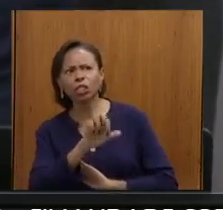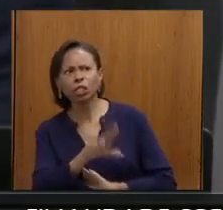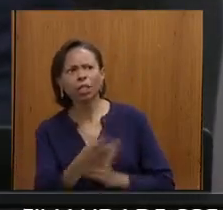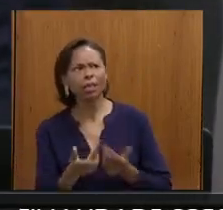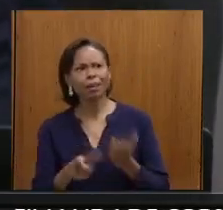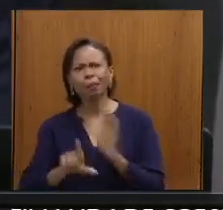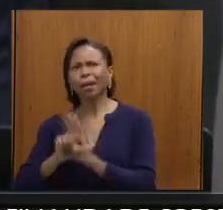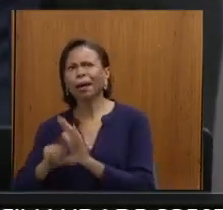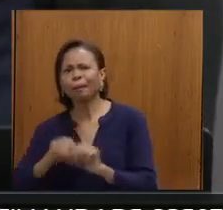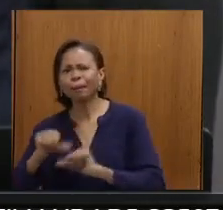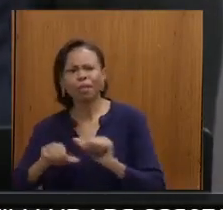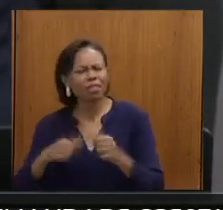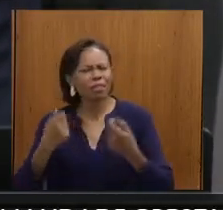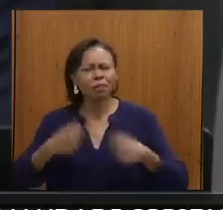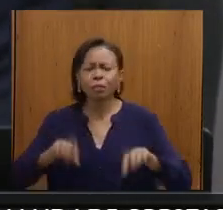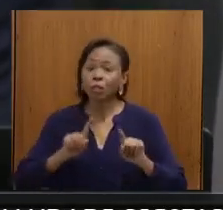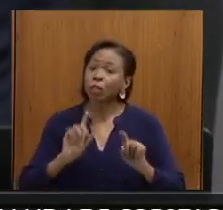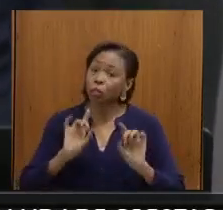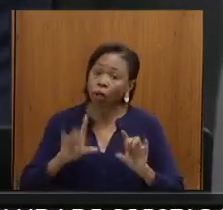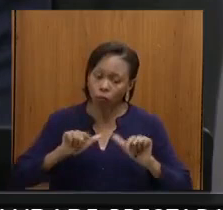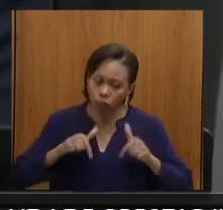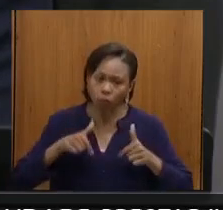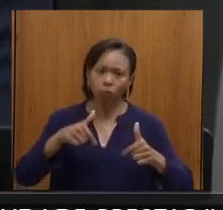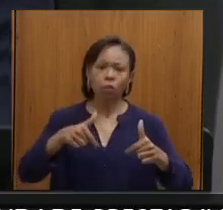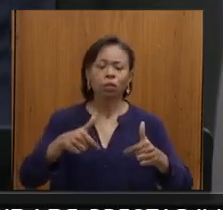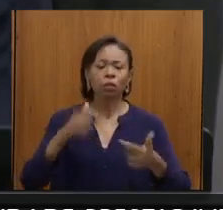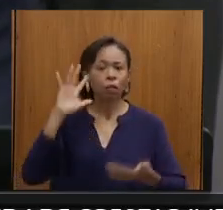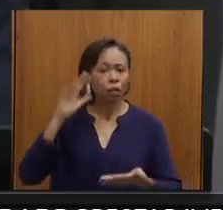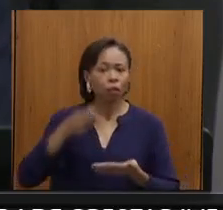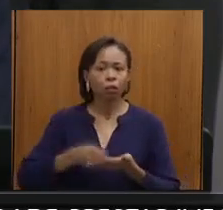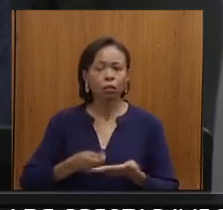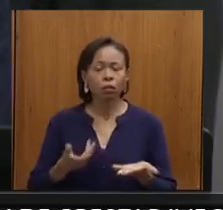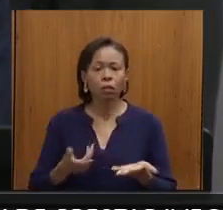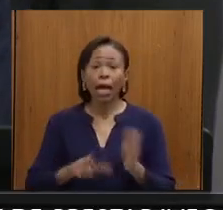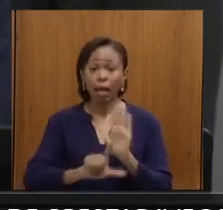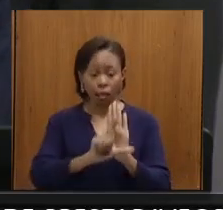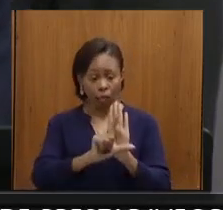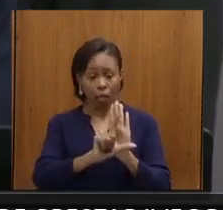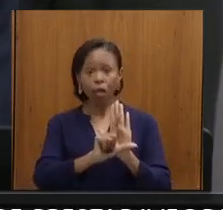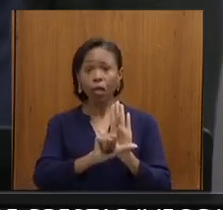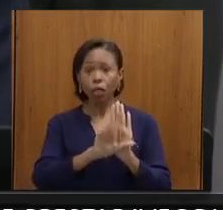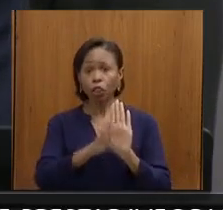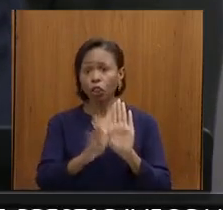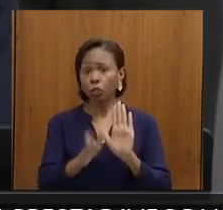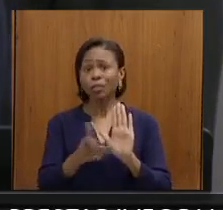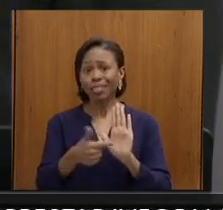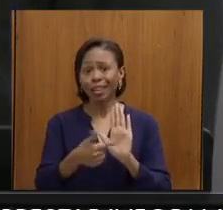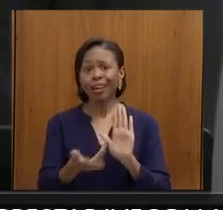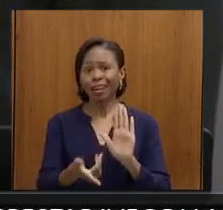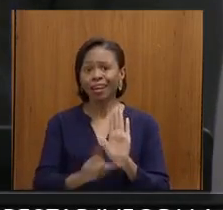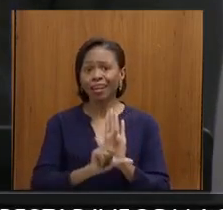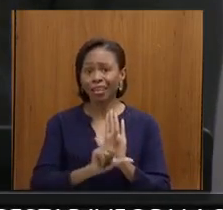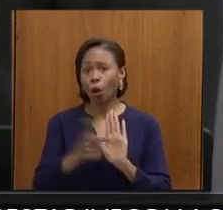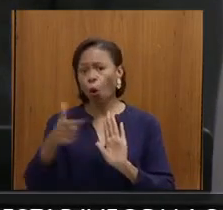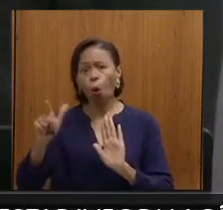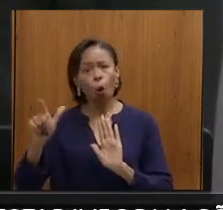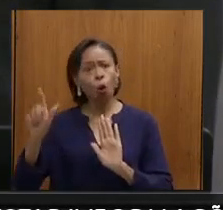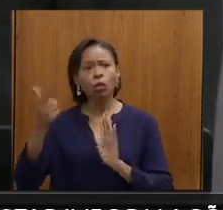precisa de nada, só põe em prática, a lei já existe. E outras questões também